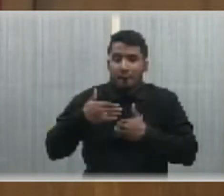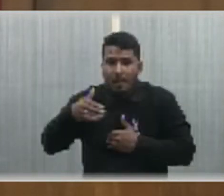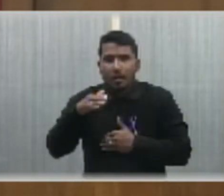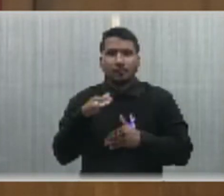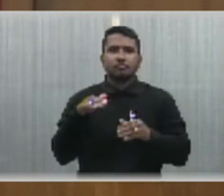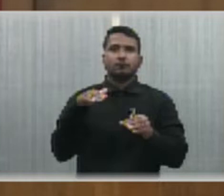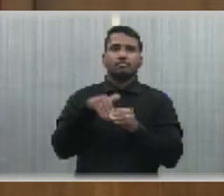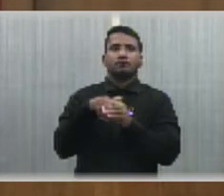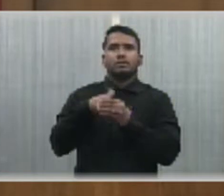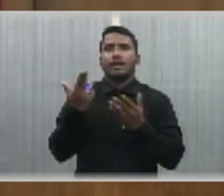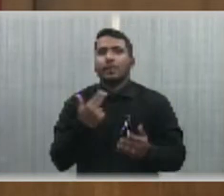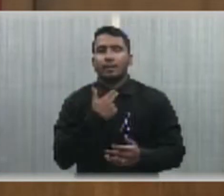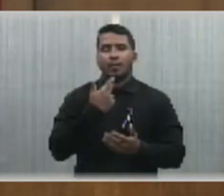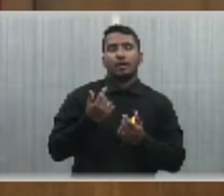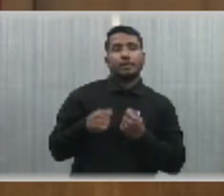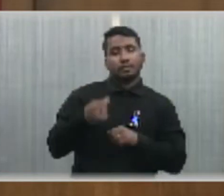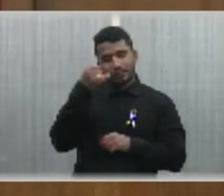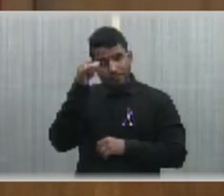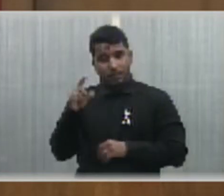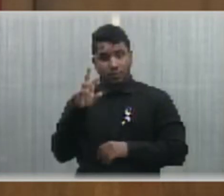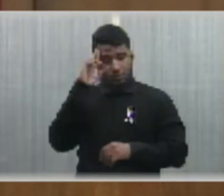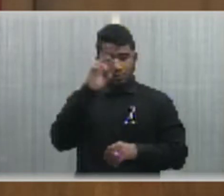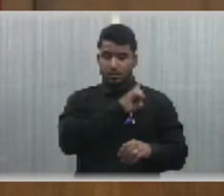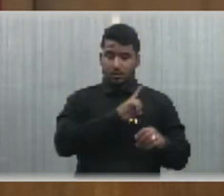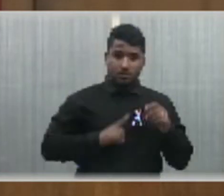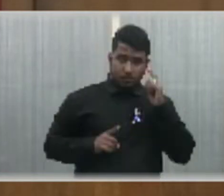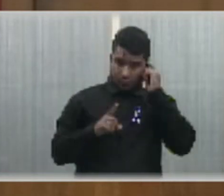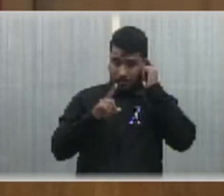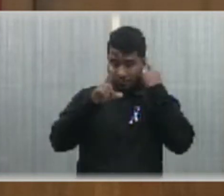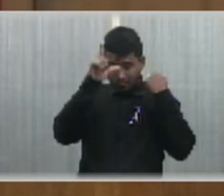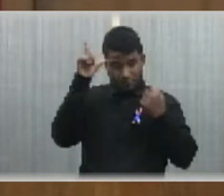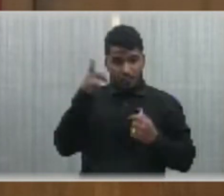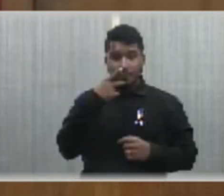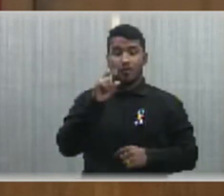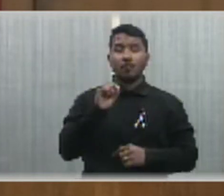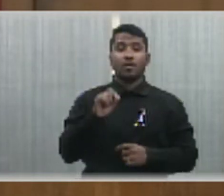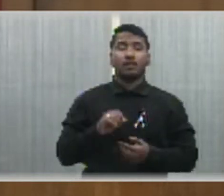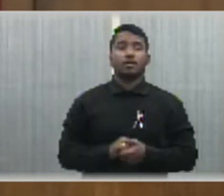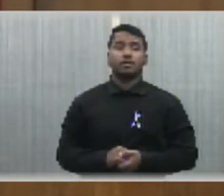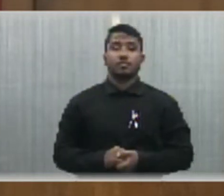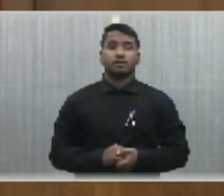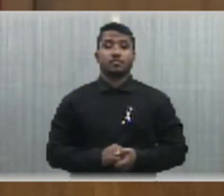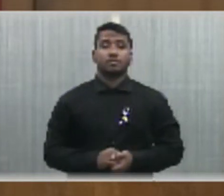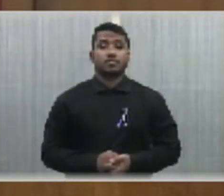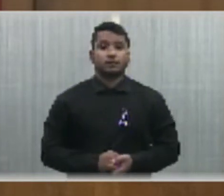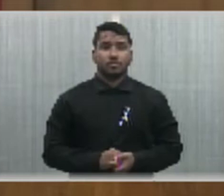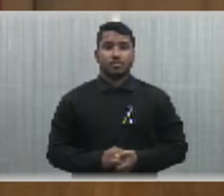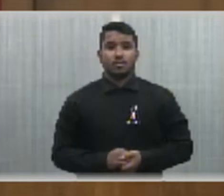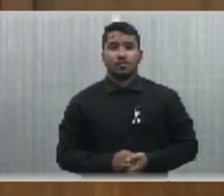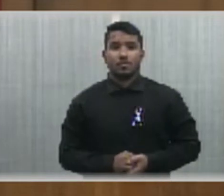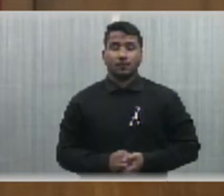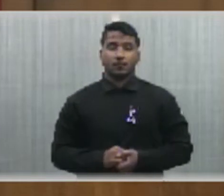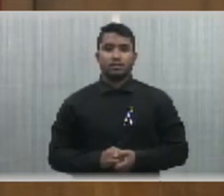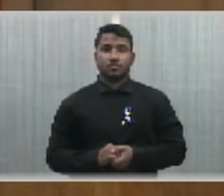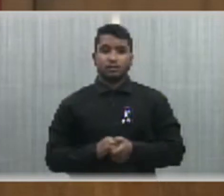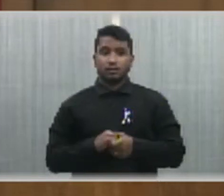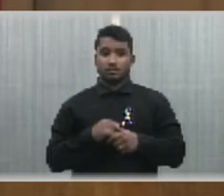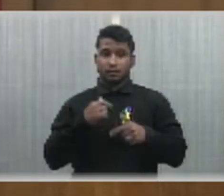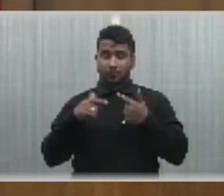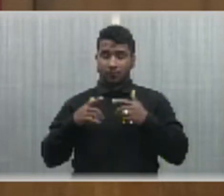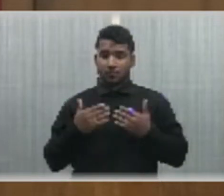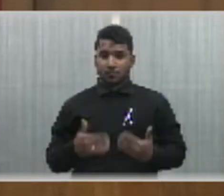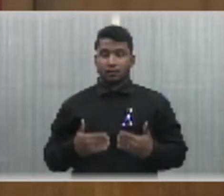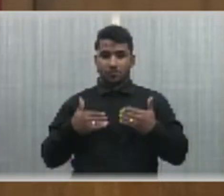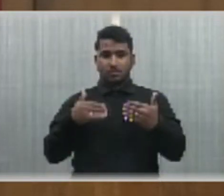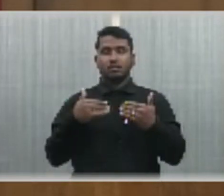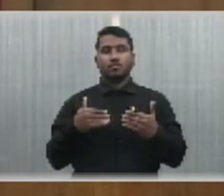senhor deputado Francisco Lima anunciou o lançamento da ordem de serviço da